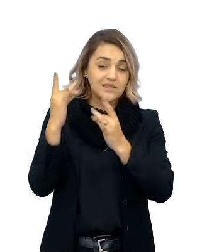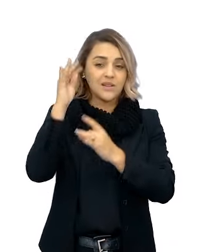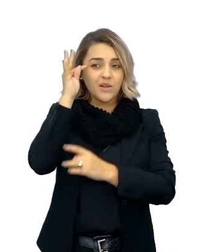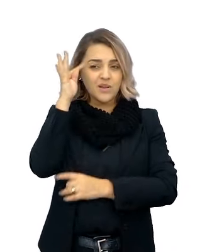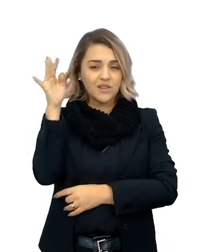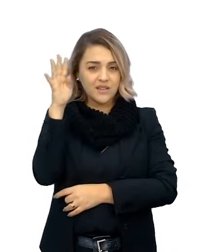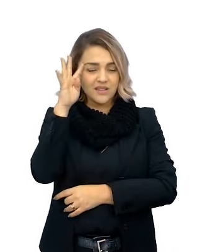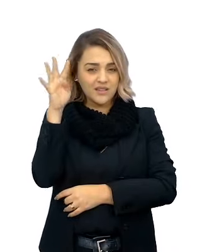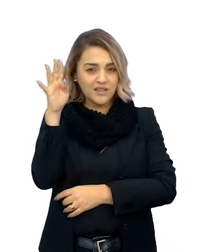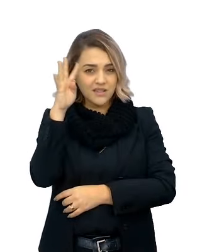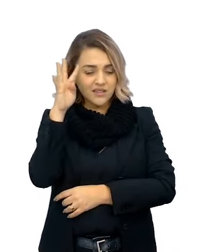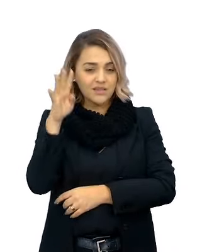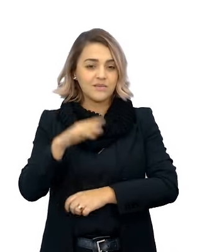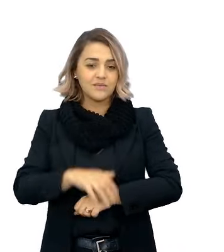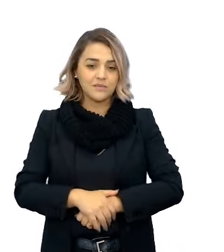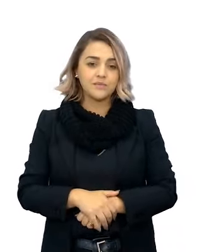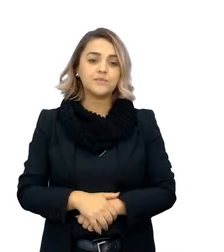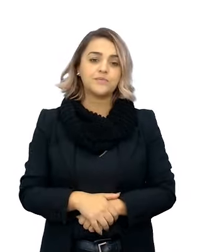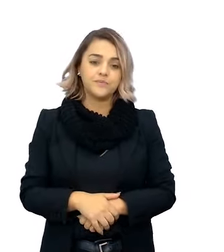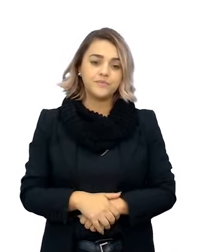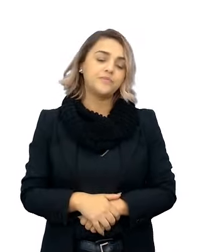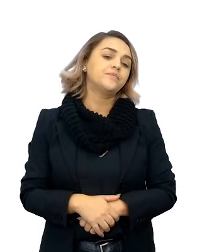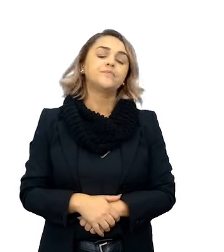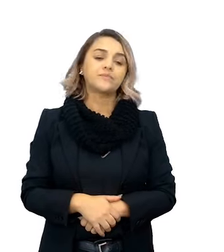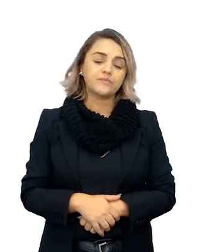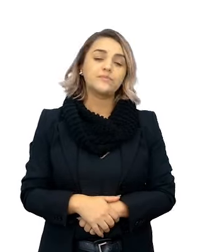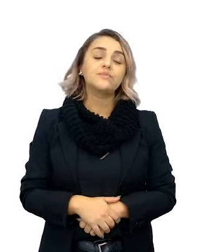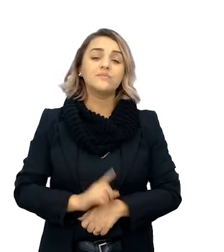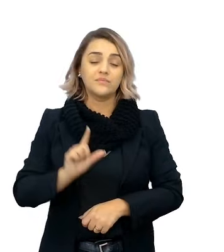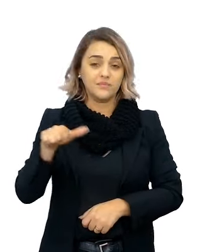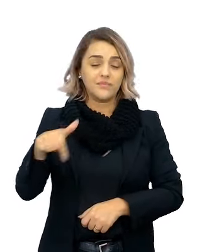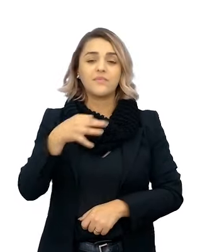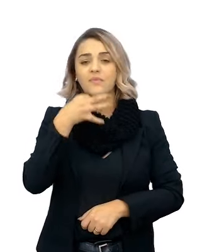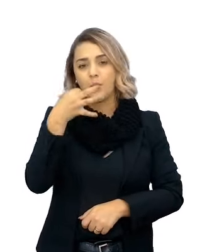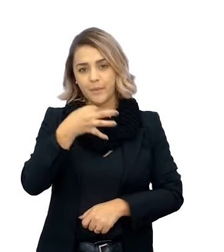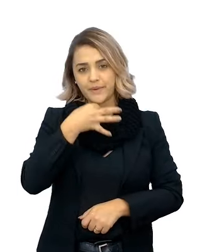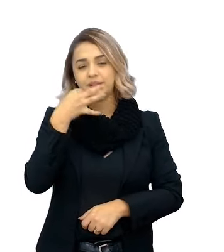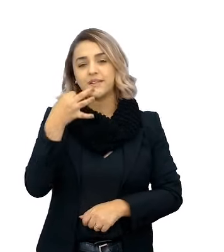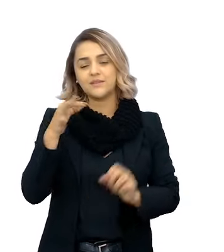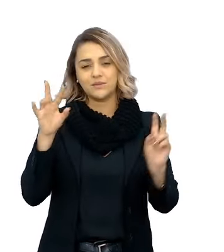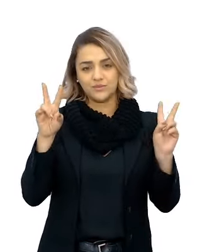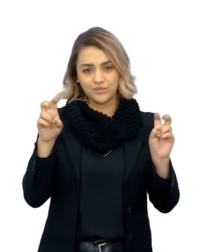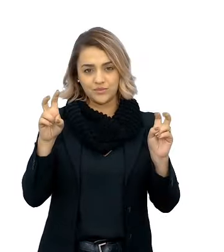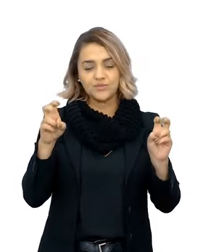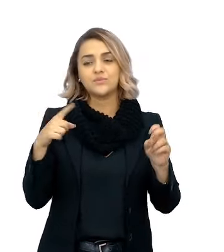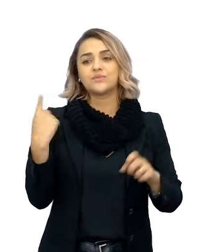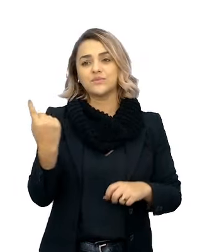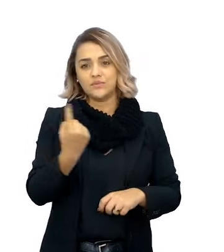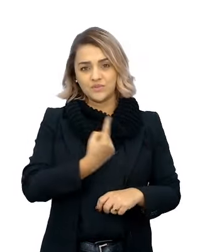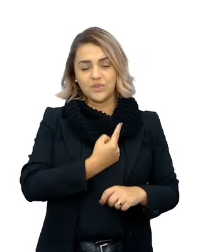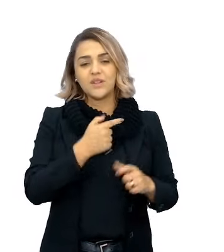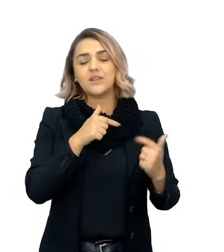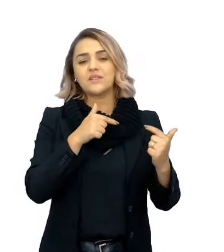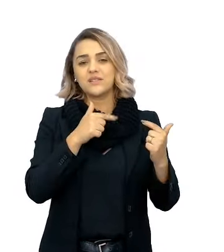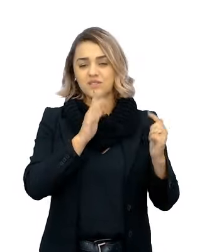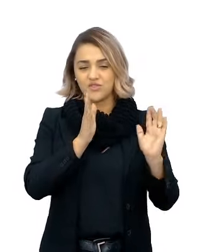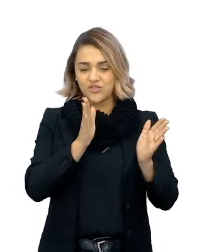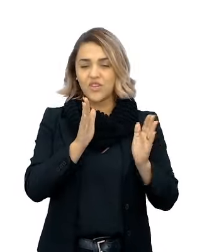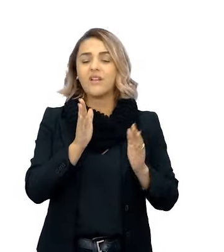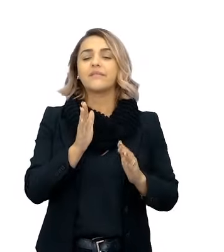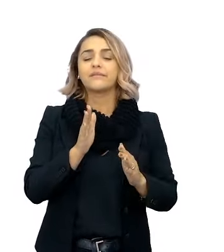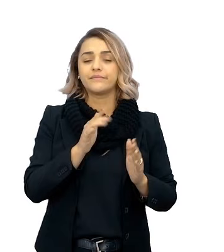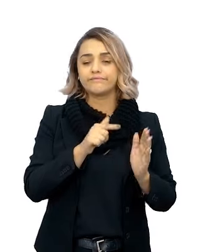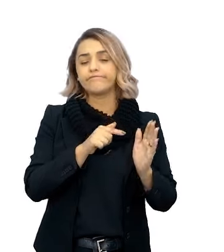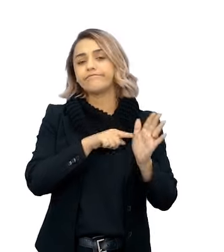que é a teoria da Débora Boll, né, depois a gente vai comentar aqui um pouquinho. Então, nós já trabalhamos na